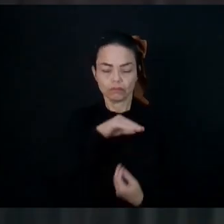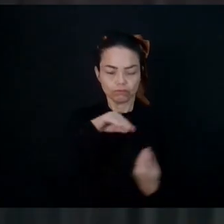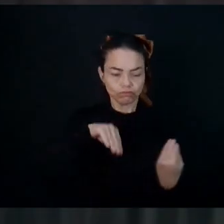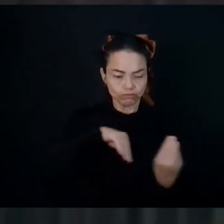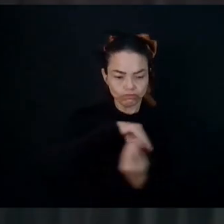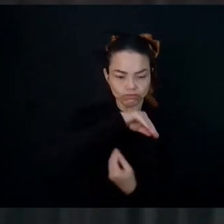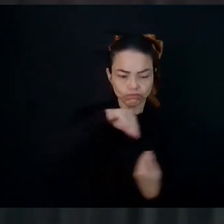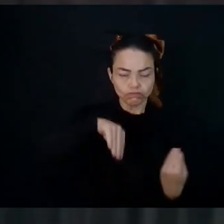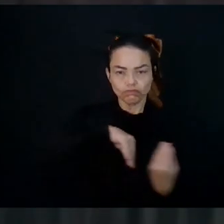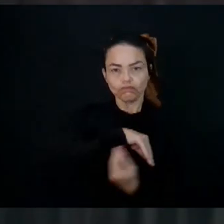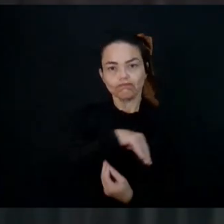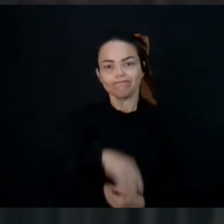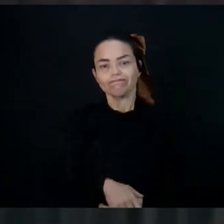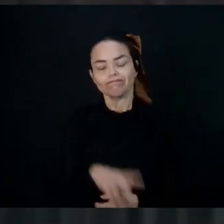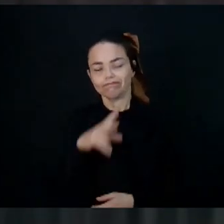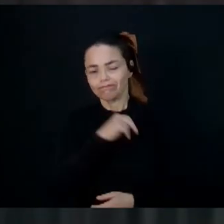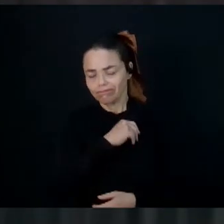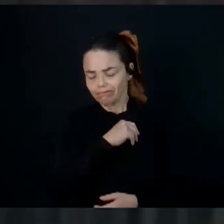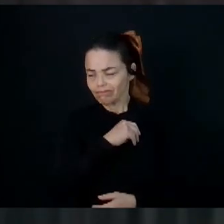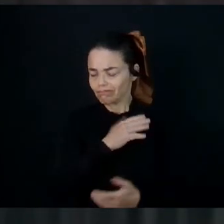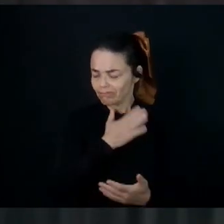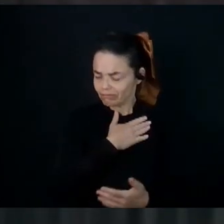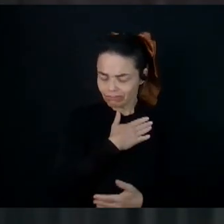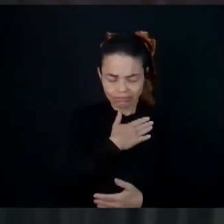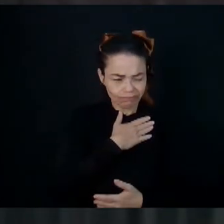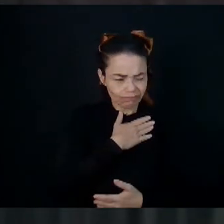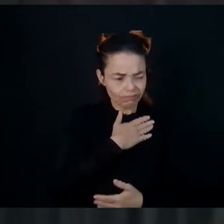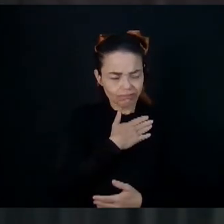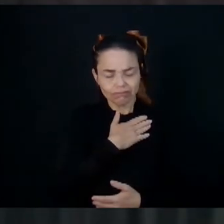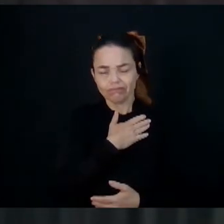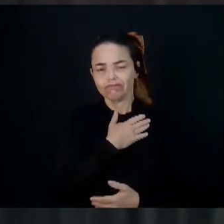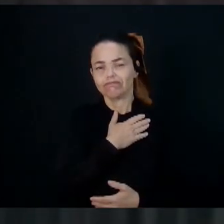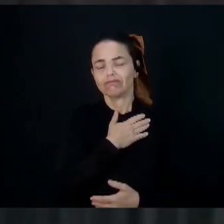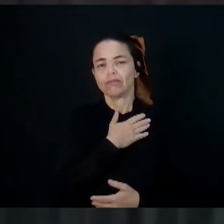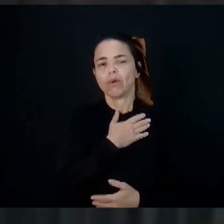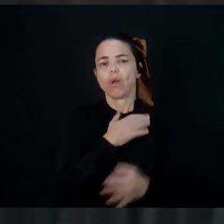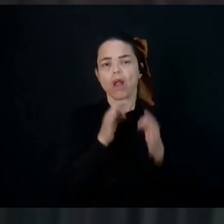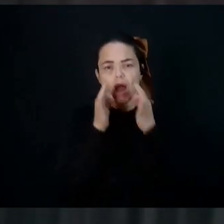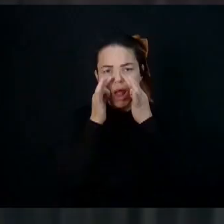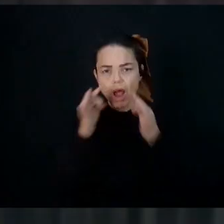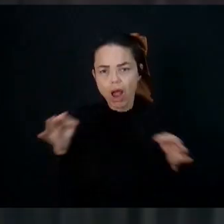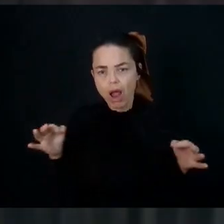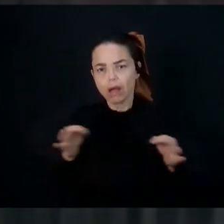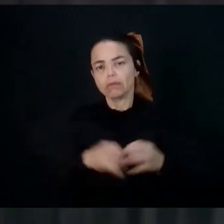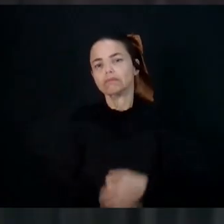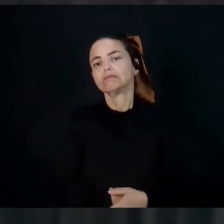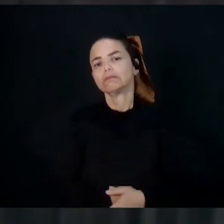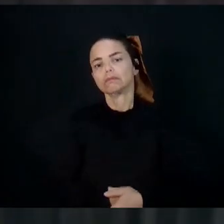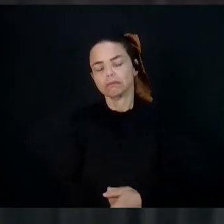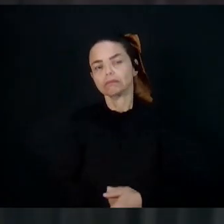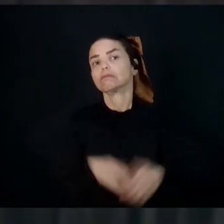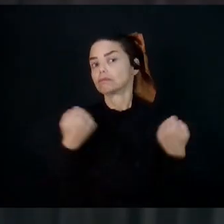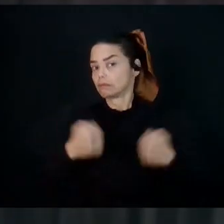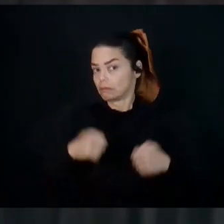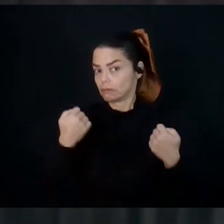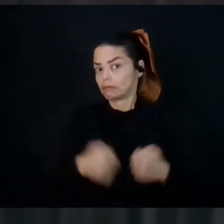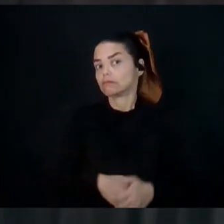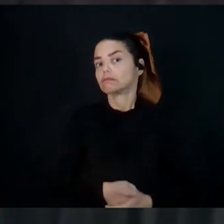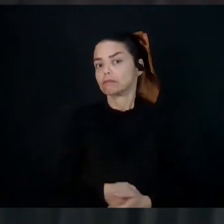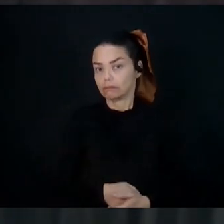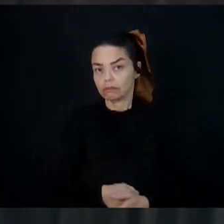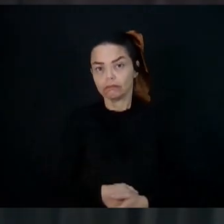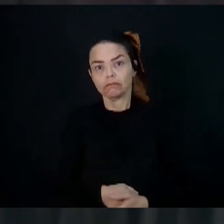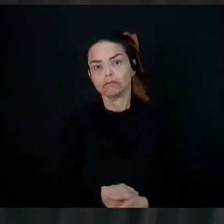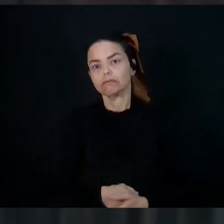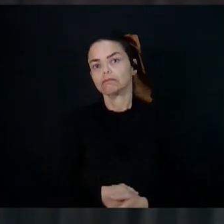a pessoa, nossa, meu Deus, que horror, e o outro vai, não, eu preciso fazer alguma coisa. Então não é